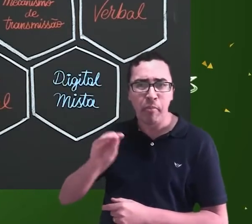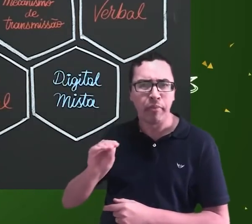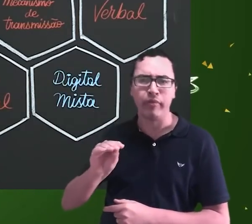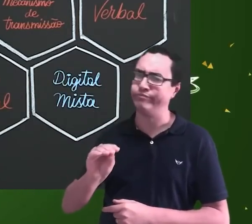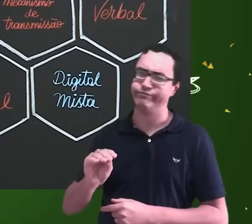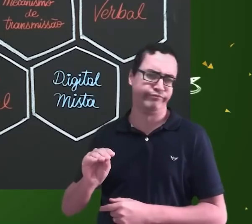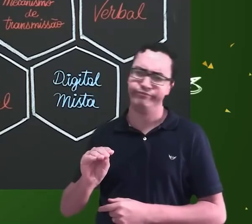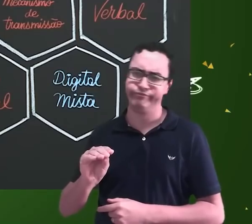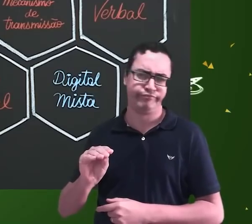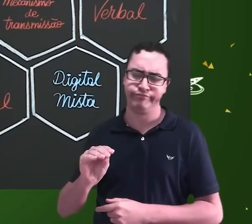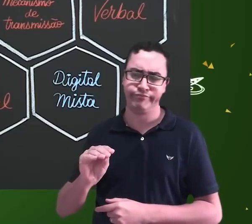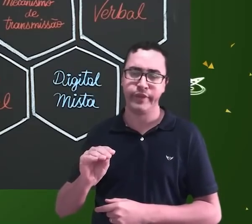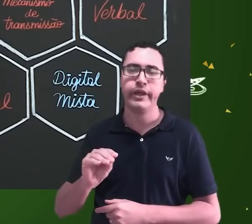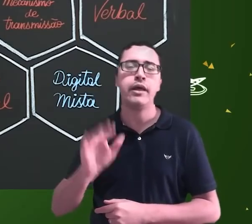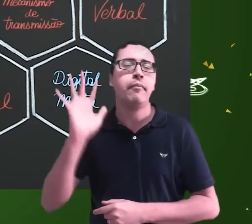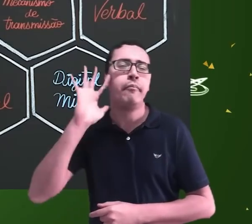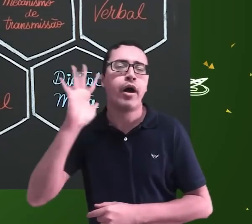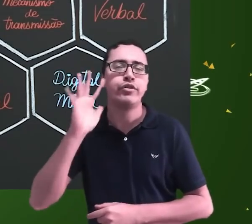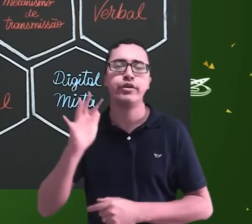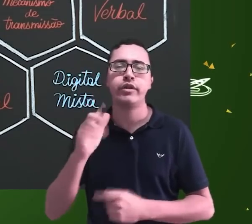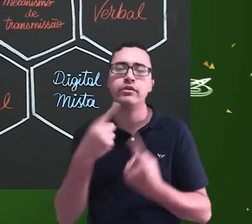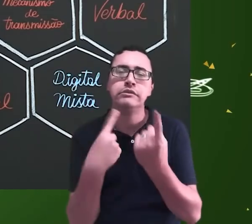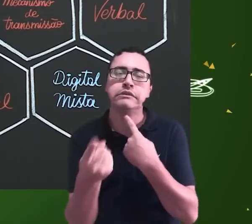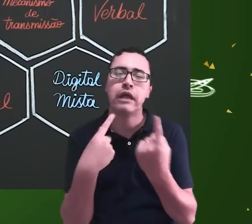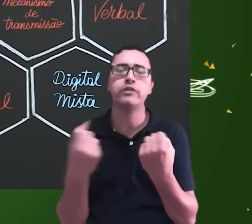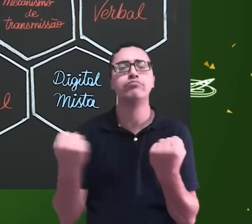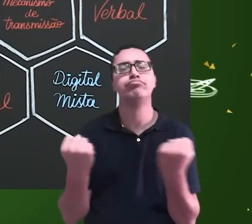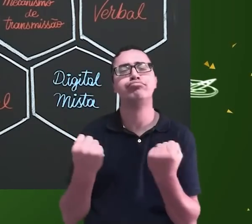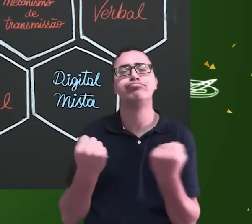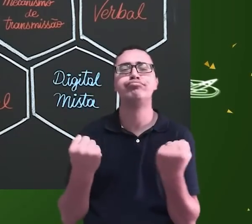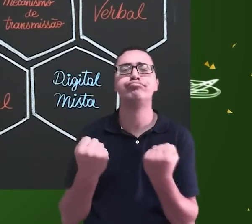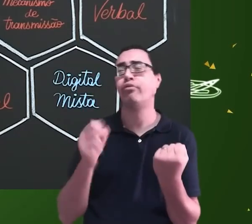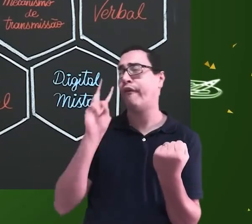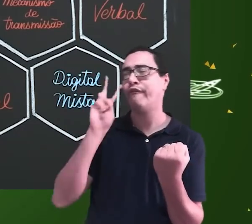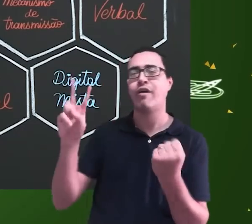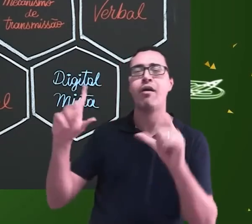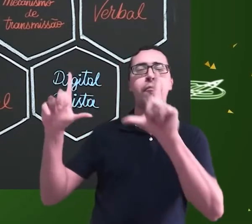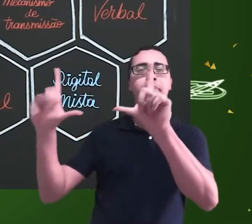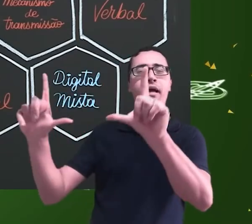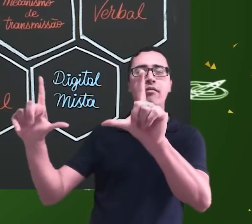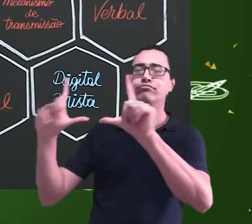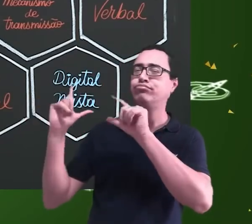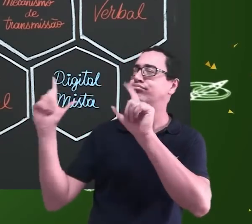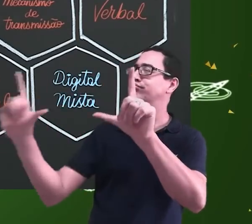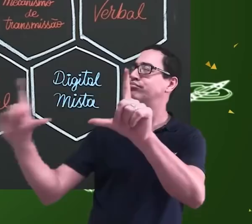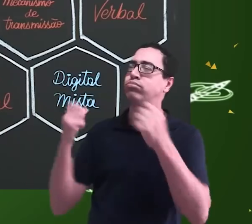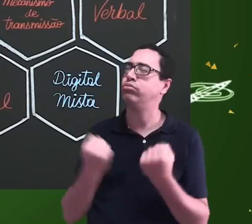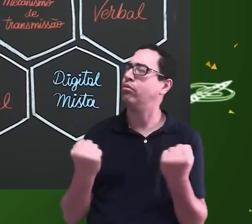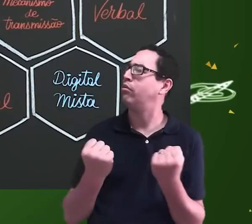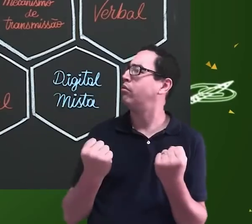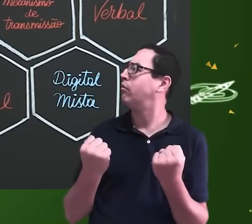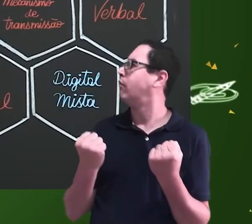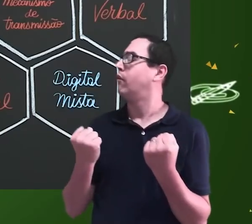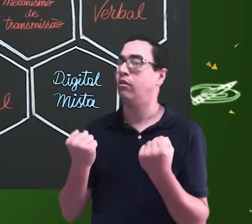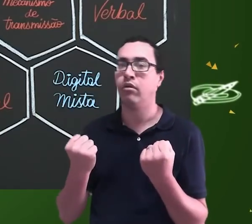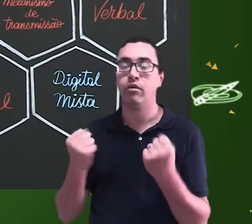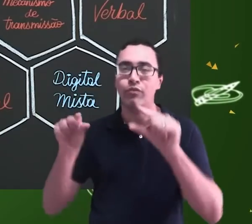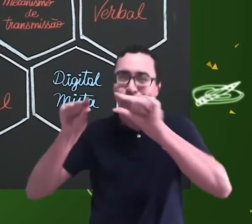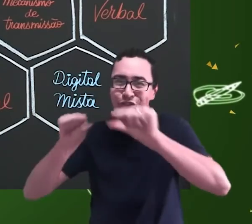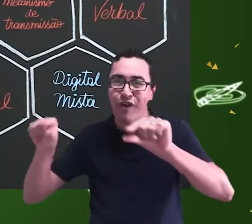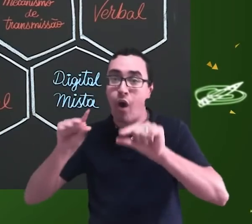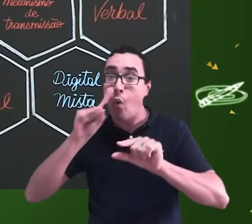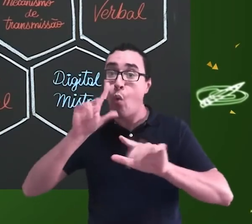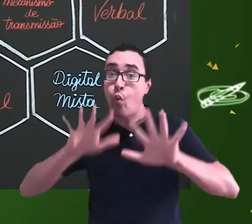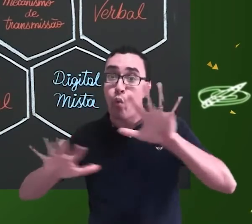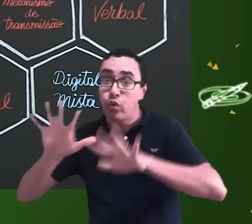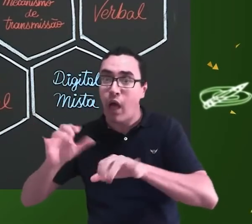de um caminho que a gente estivesse fazendo na estrada, andando de carro, a gente se deparasse com uma placa como essa, né? Cuidado, estamos em obras. Perceba, a gente tem um